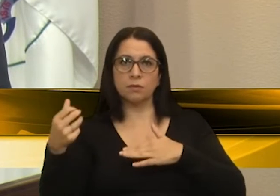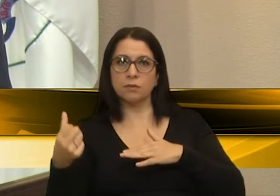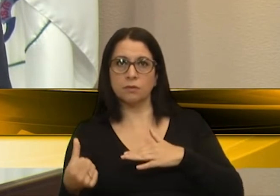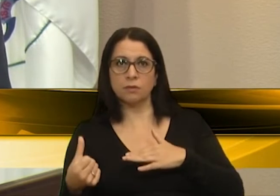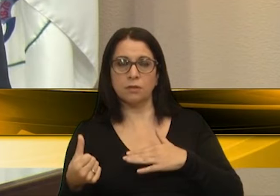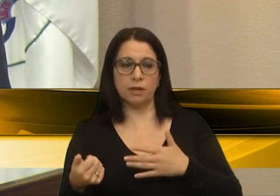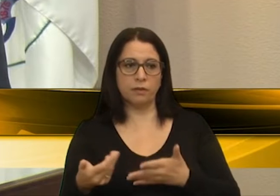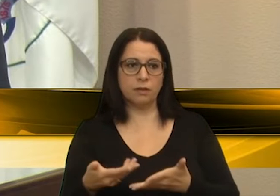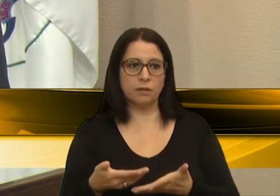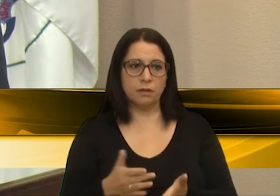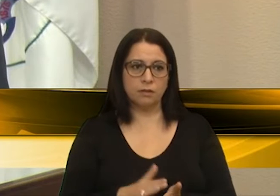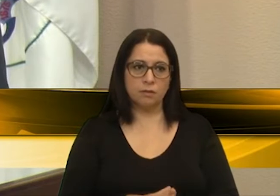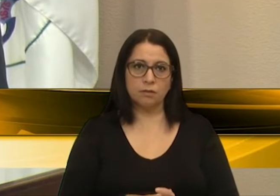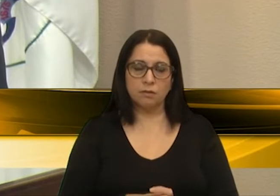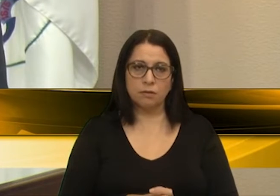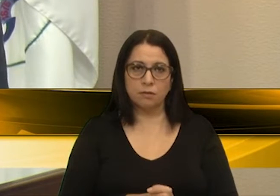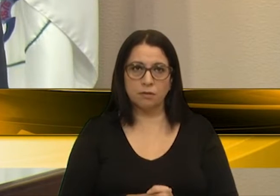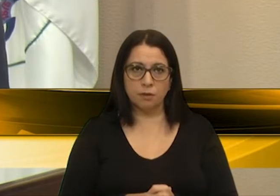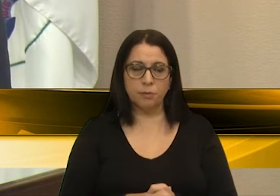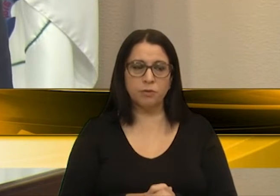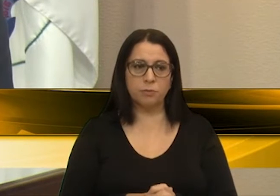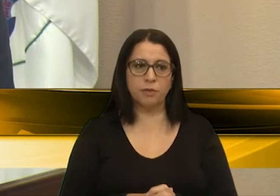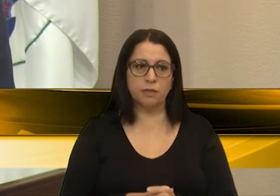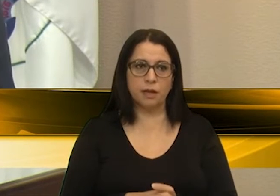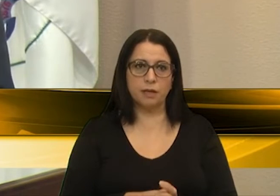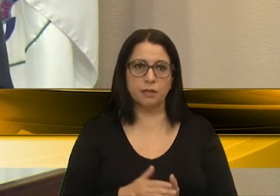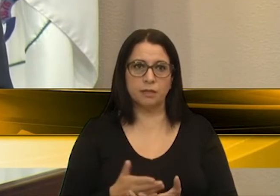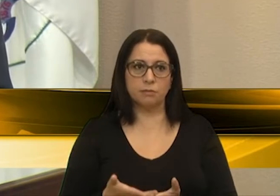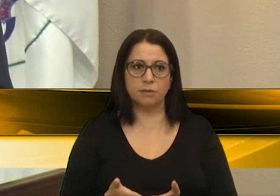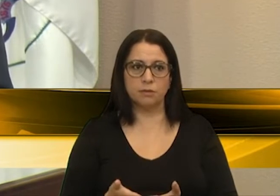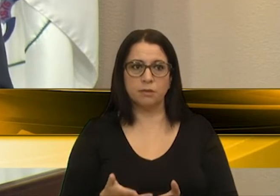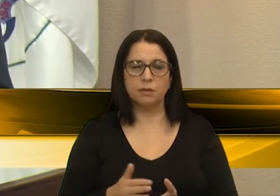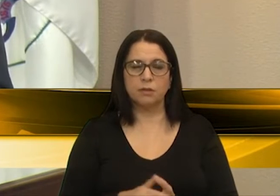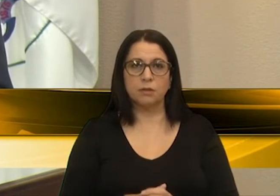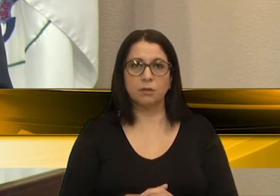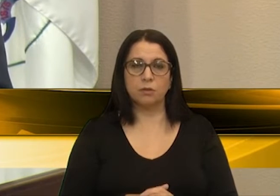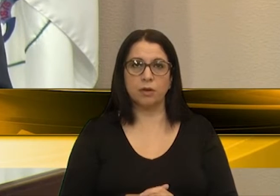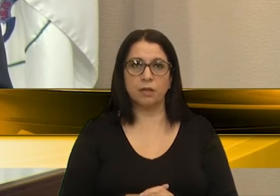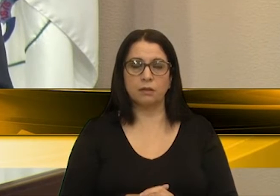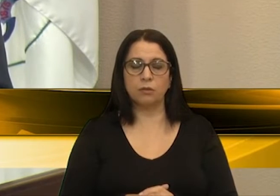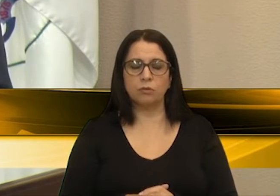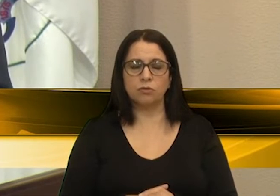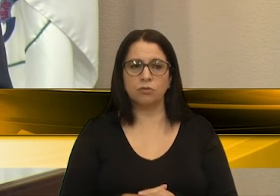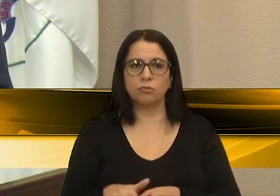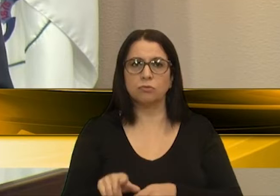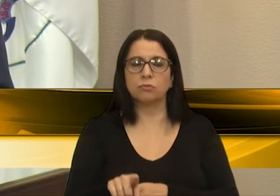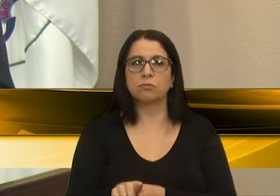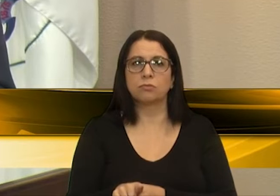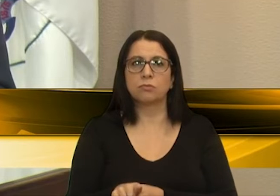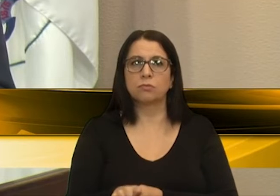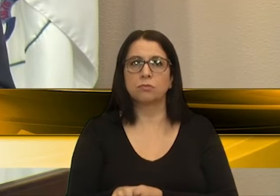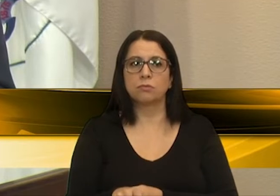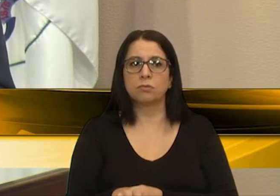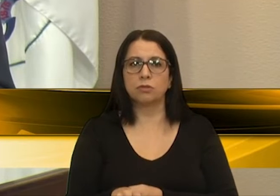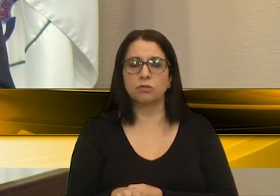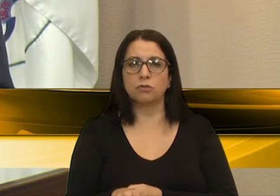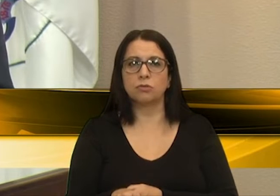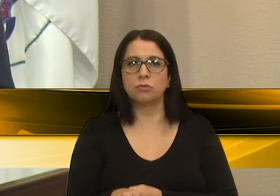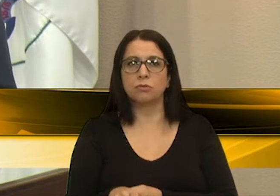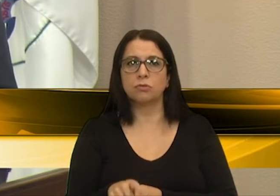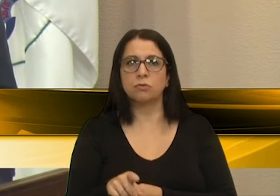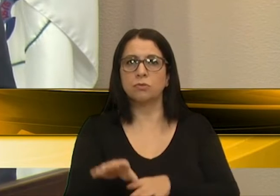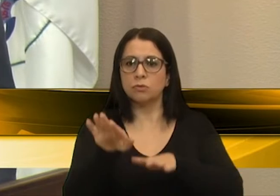6, que será de maior facilidade para o nosso acesso amanhã, né, e